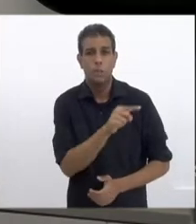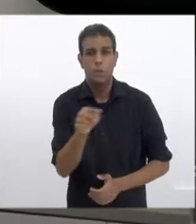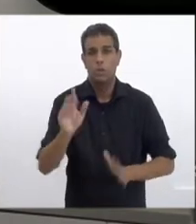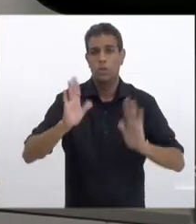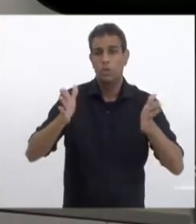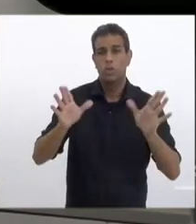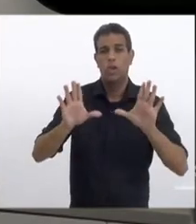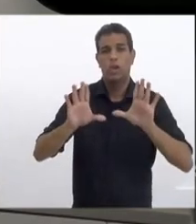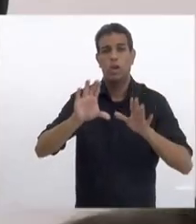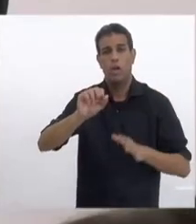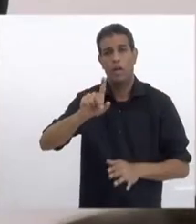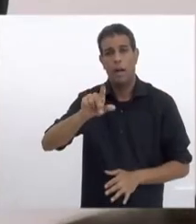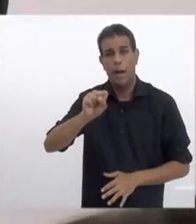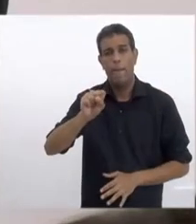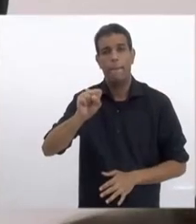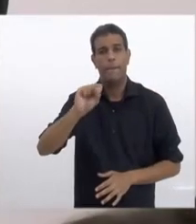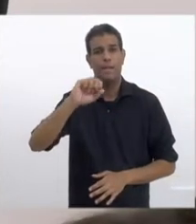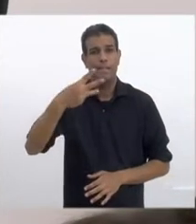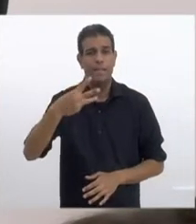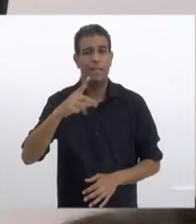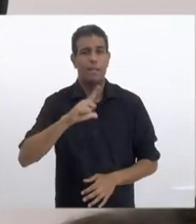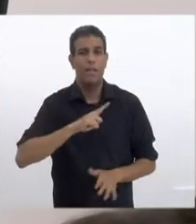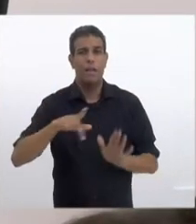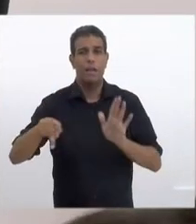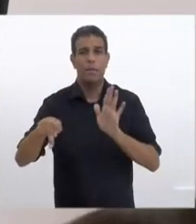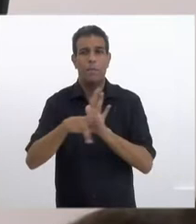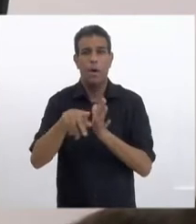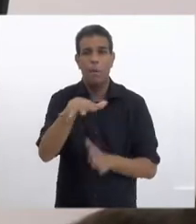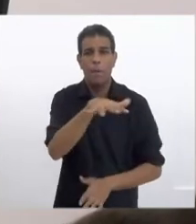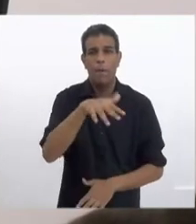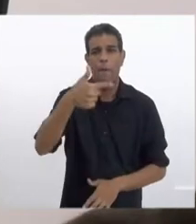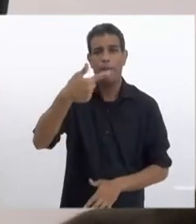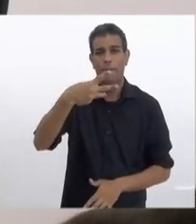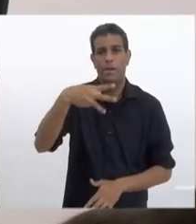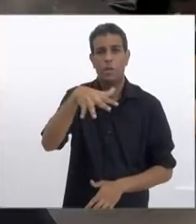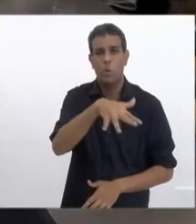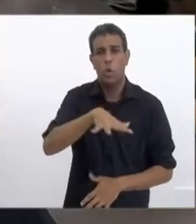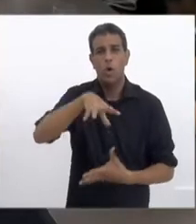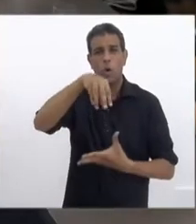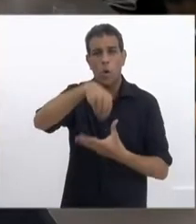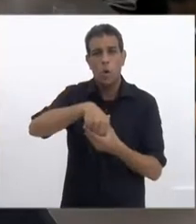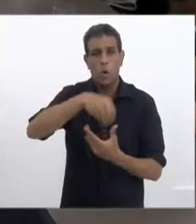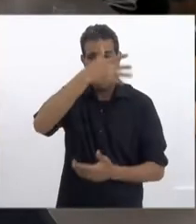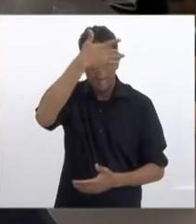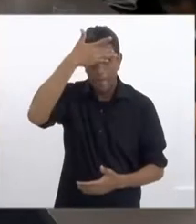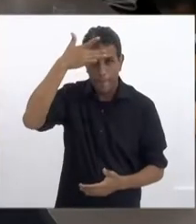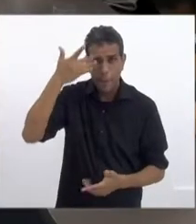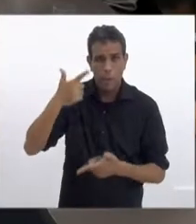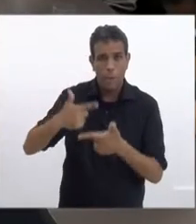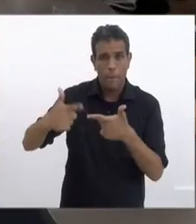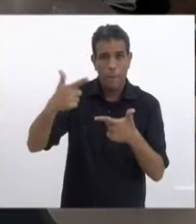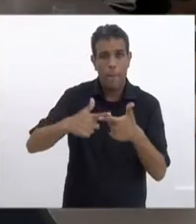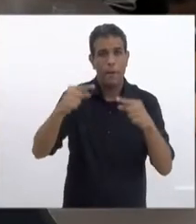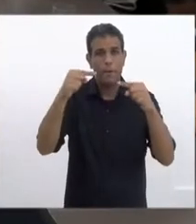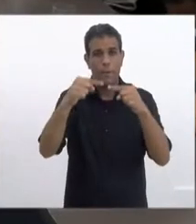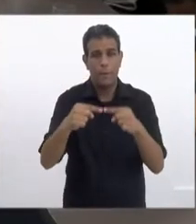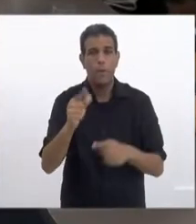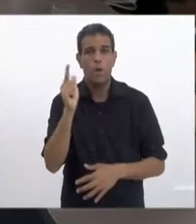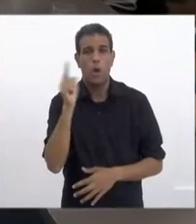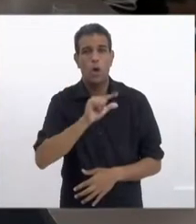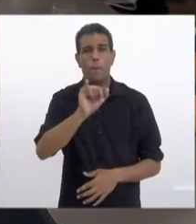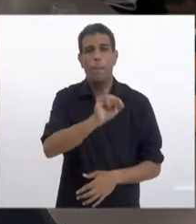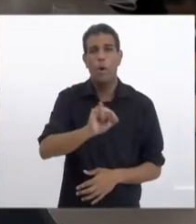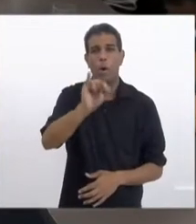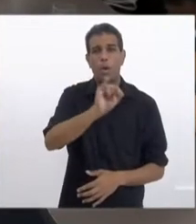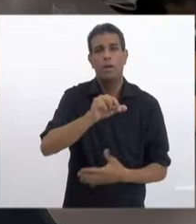os CAPS-AD, os CAPS-AD3, que tem leitos de saúde mental 24 horas para pacientes que estejam em crise, as unidades de acolhimento, que são muito